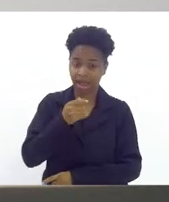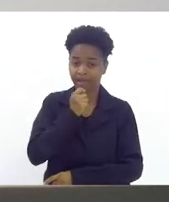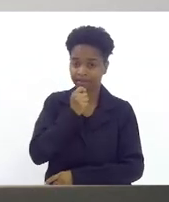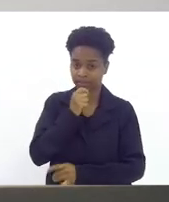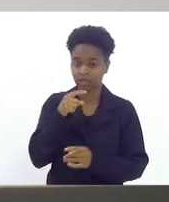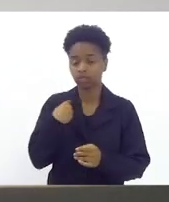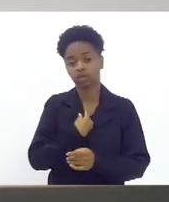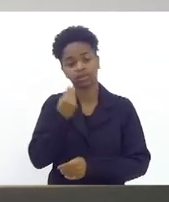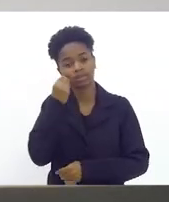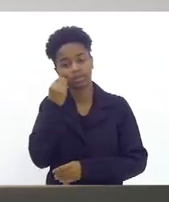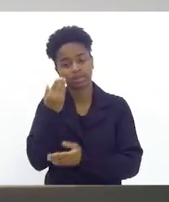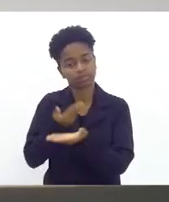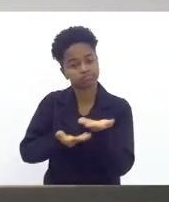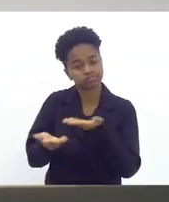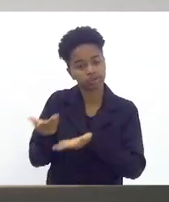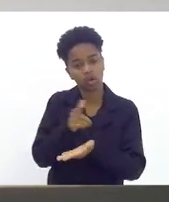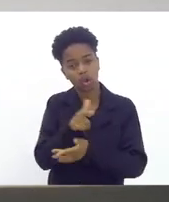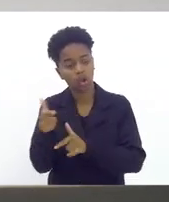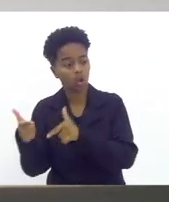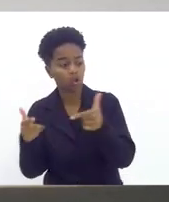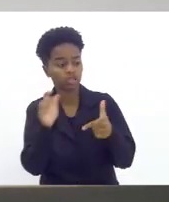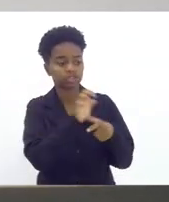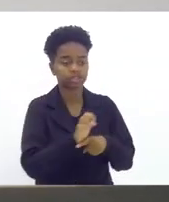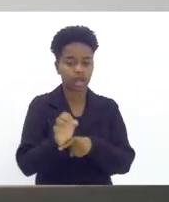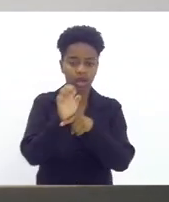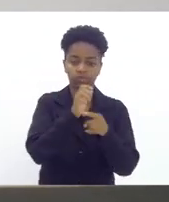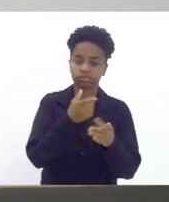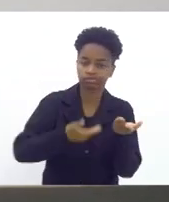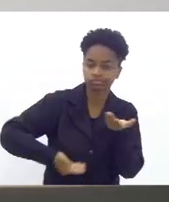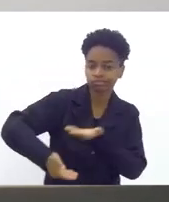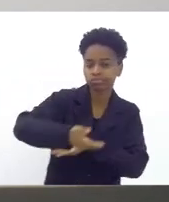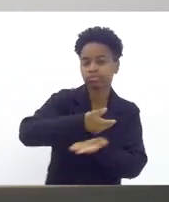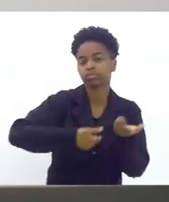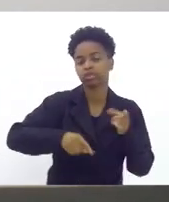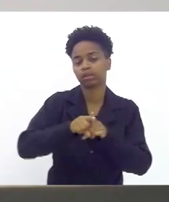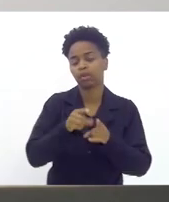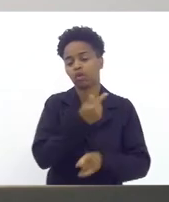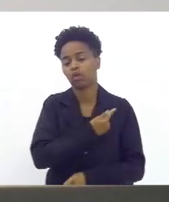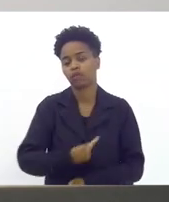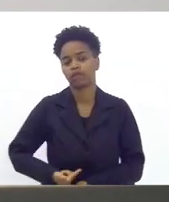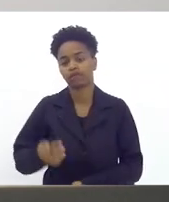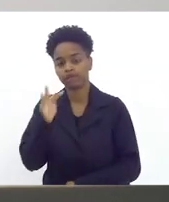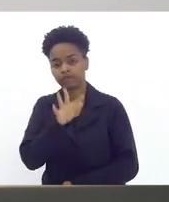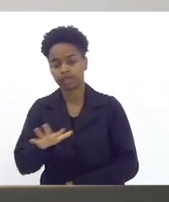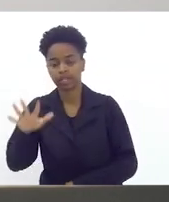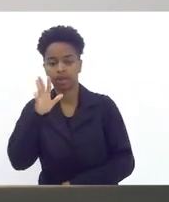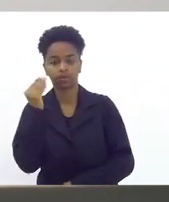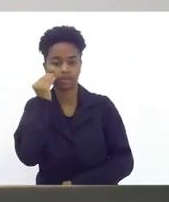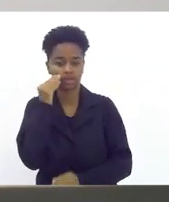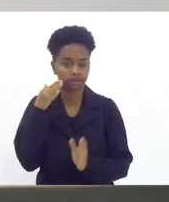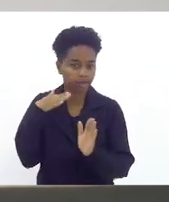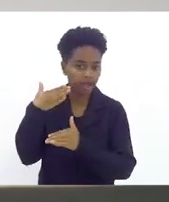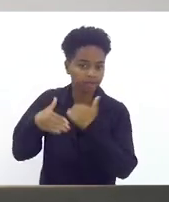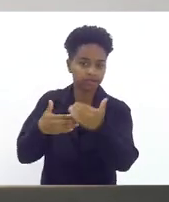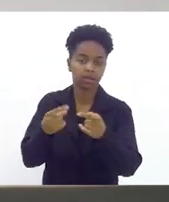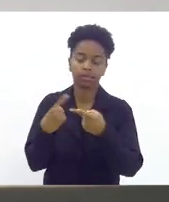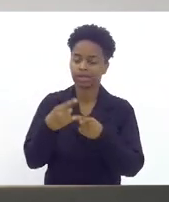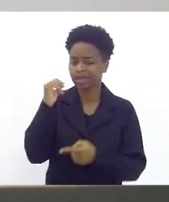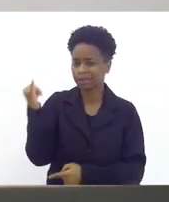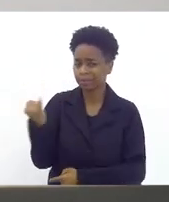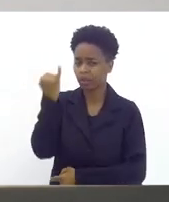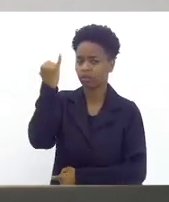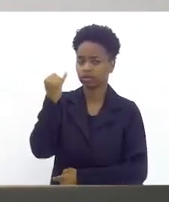gente tem buscado trocar a experiência com outros estados e também nessa interlocução com o Governo Federal para que isso avance porque é fundamental